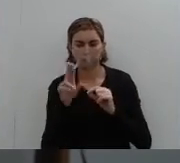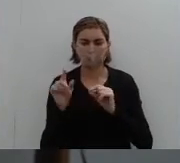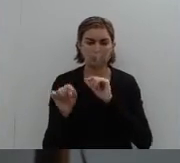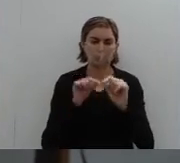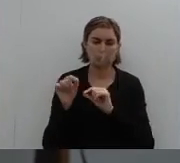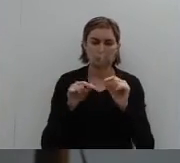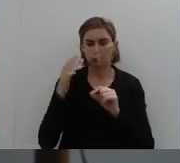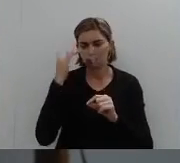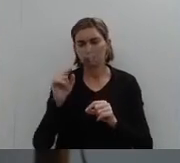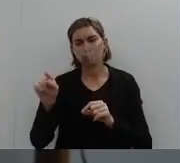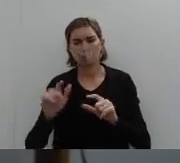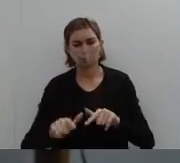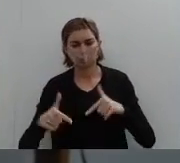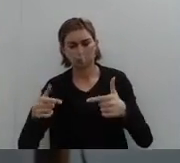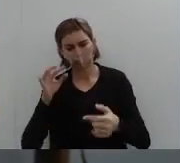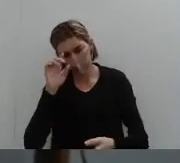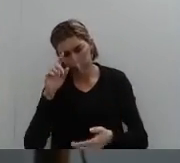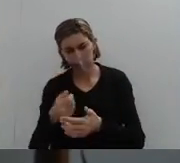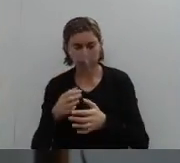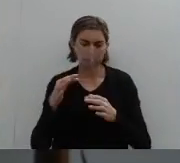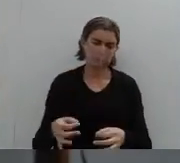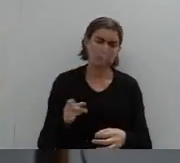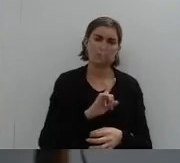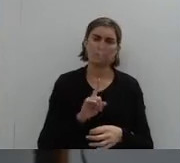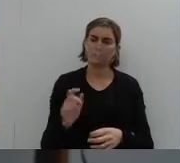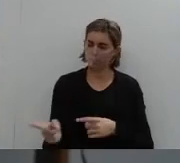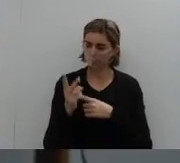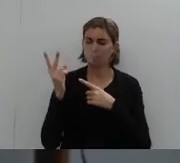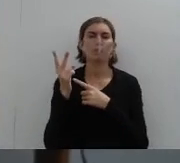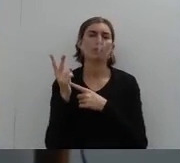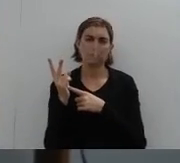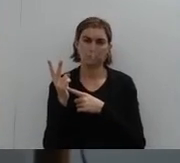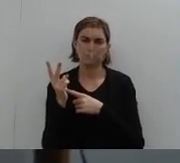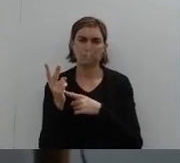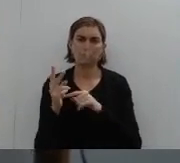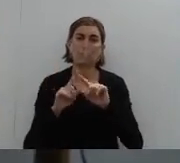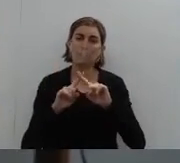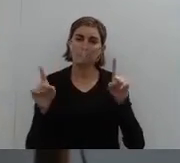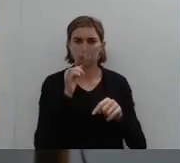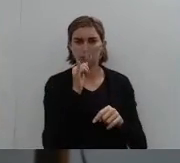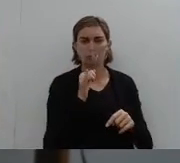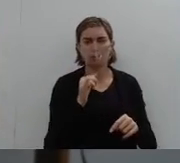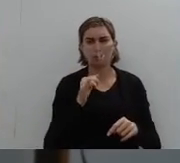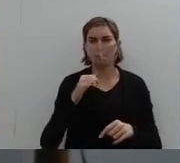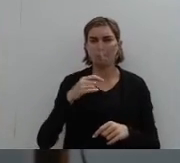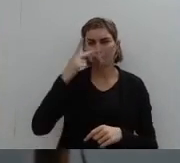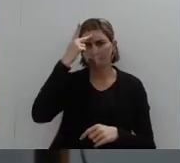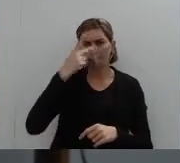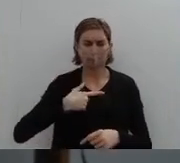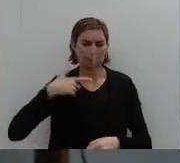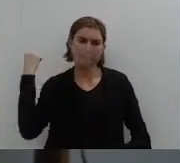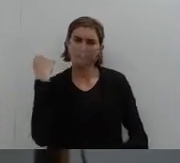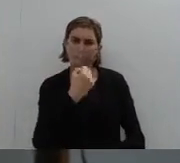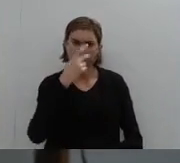para saber se aquela ação é correta ou não, são os valores. Um exemplo é a eutanásia. Na hora de